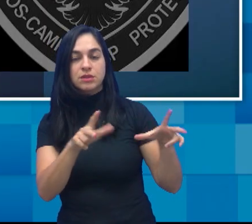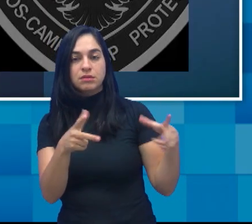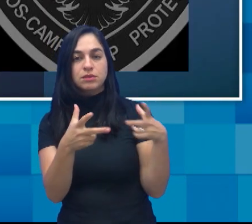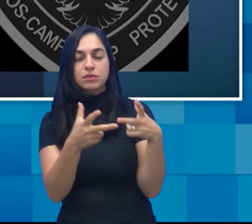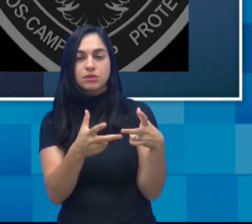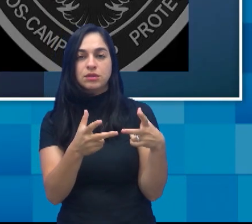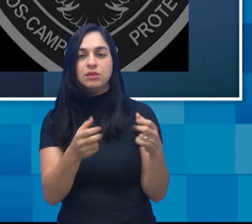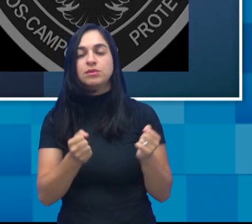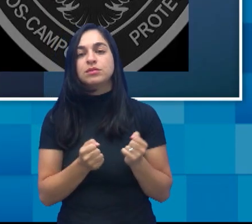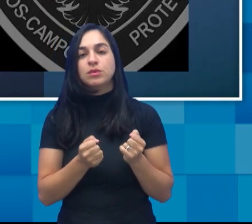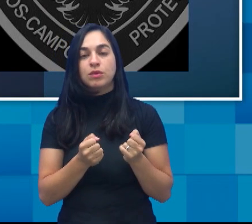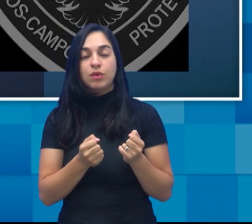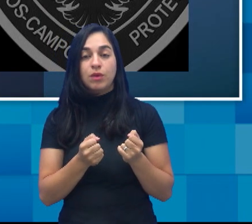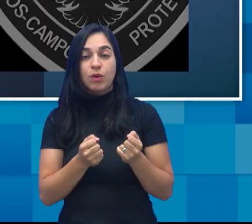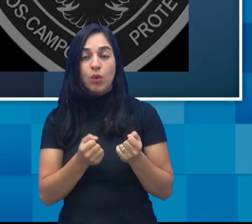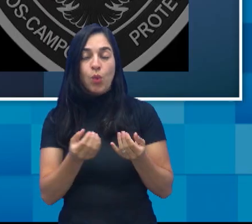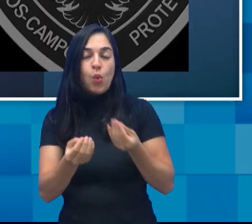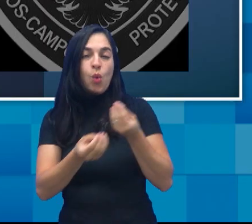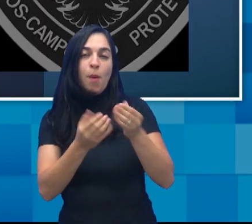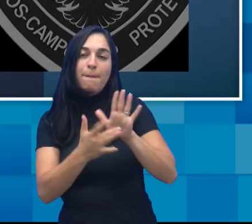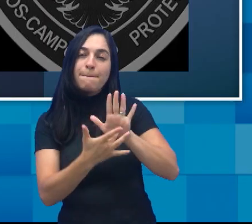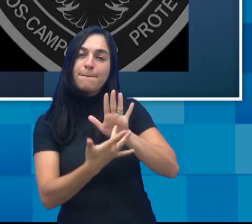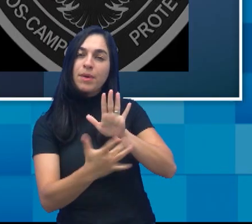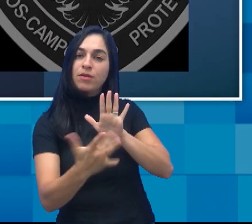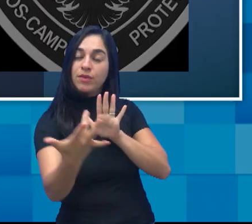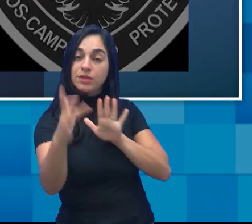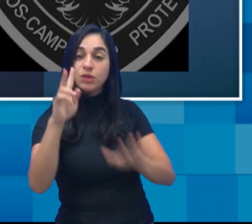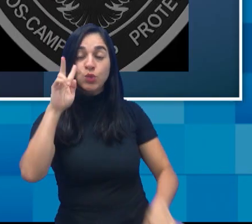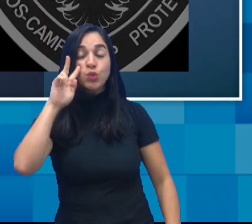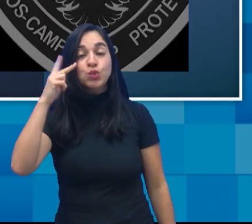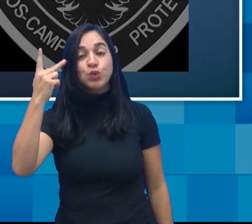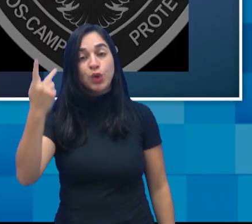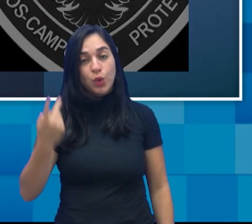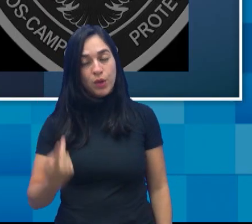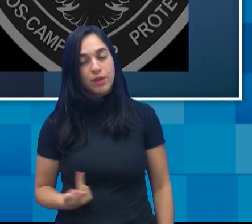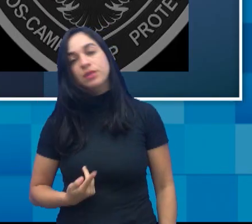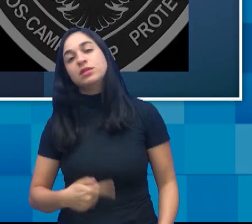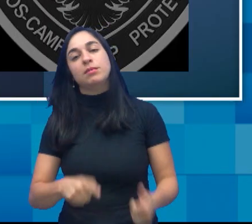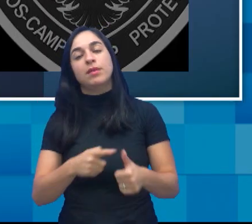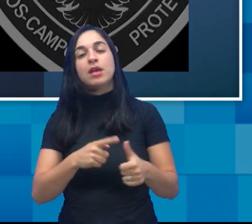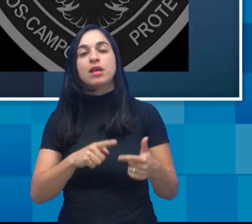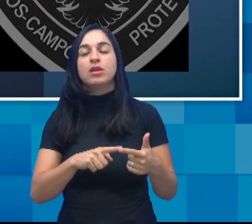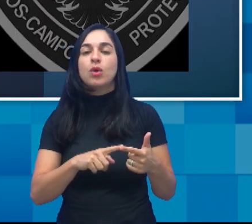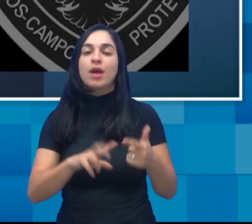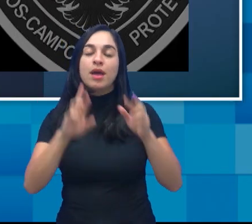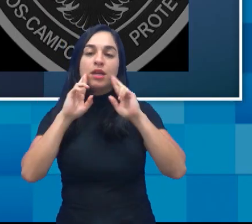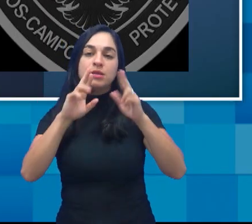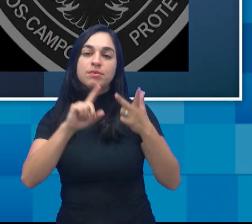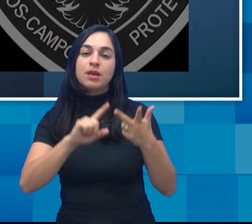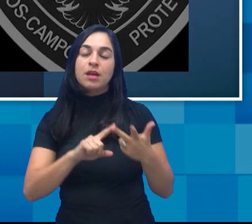como manifestação de reconhecimento, respeito, gratidão pela